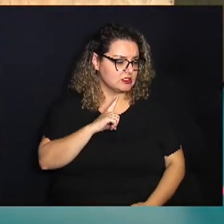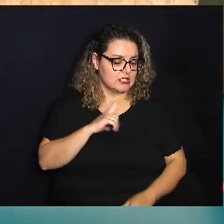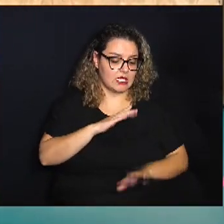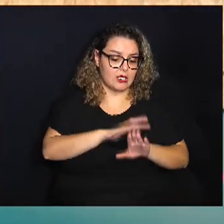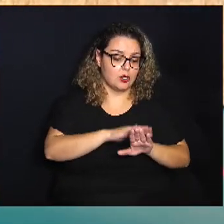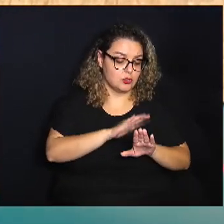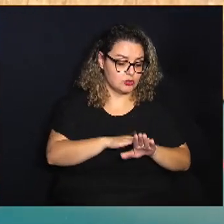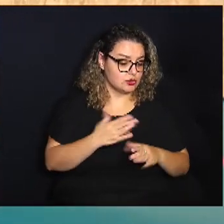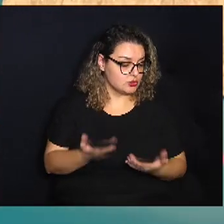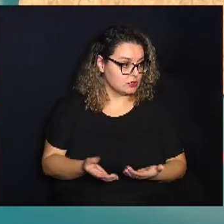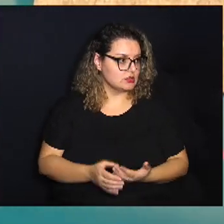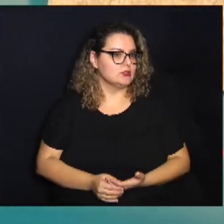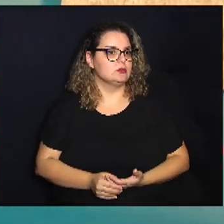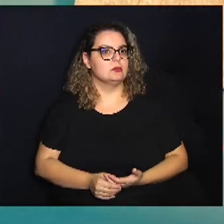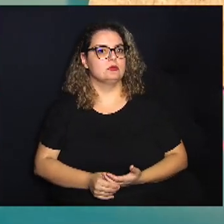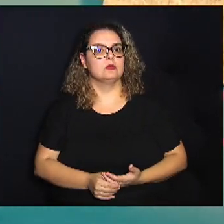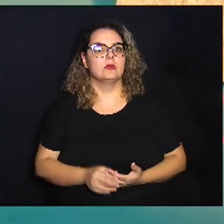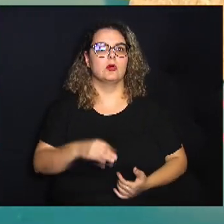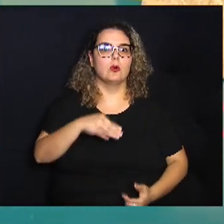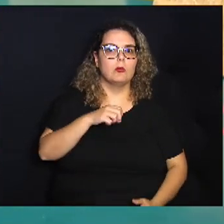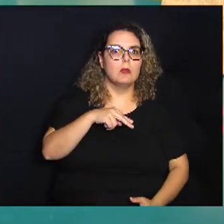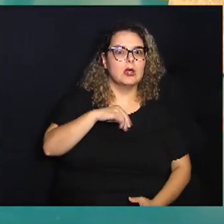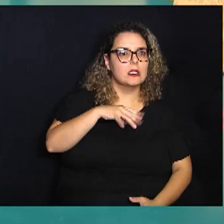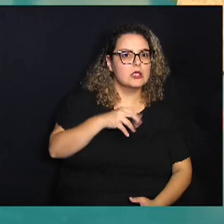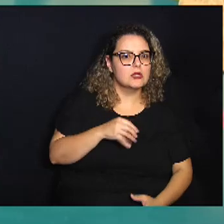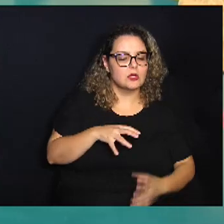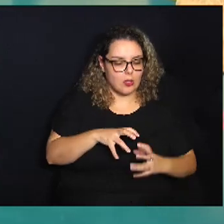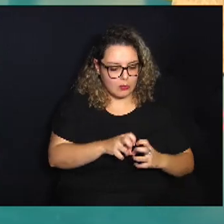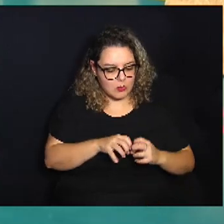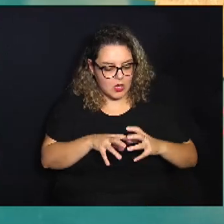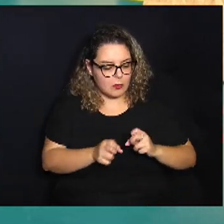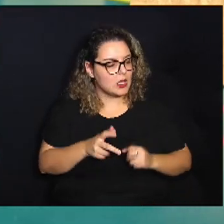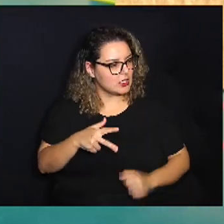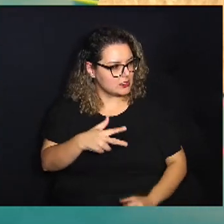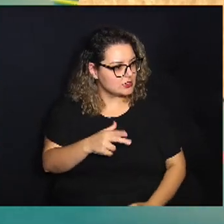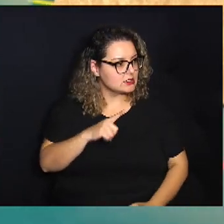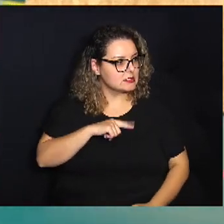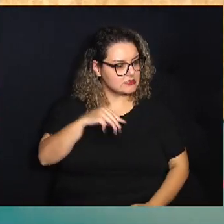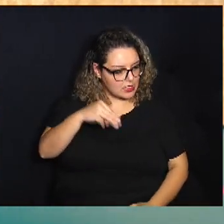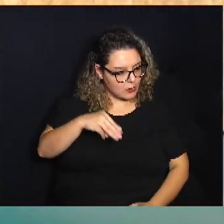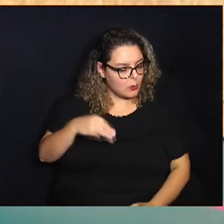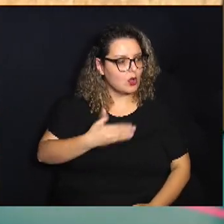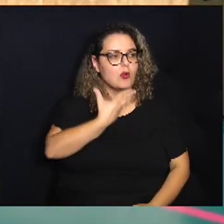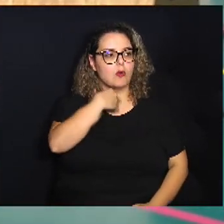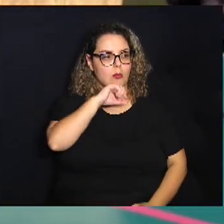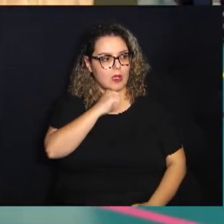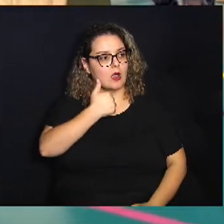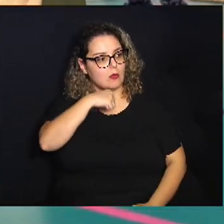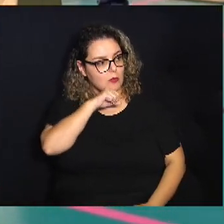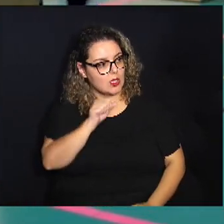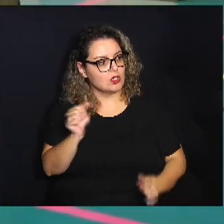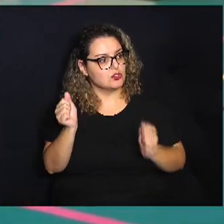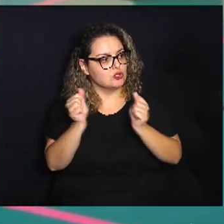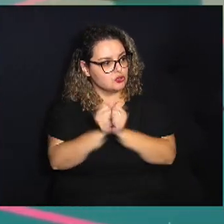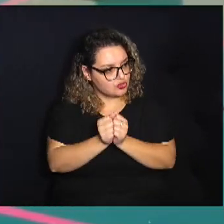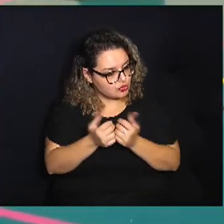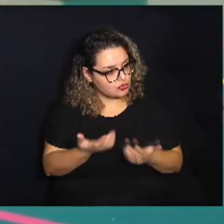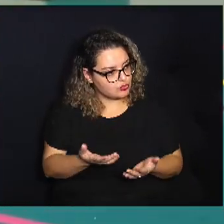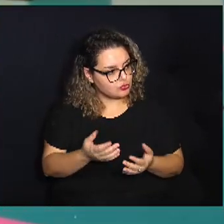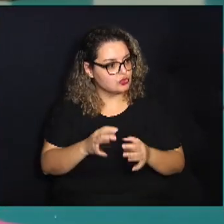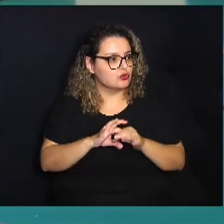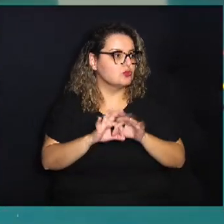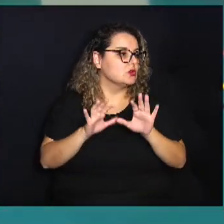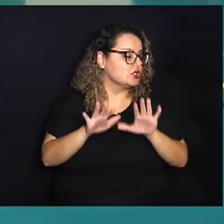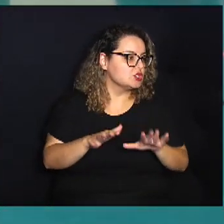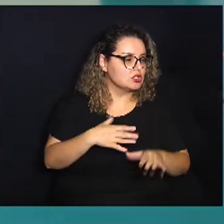com manejo, com massinha, com tesoura, tem monitor, o pai e a mãe pode estar participando da oficina com o